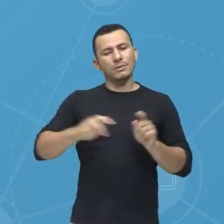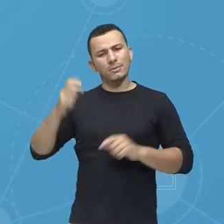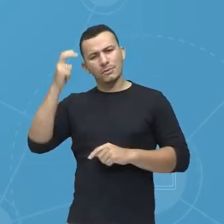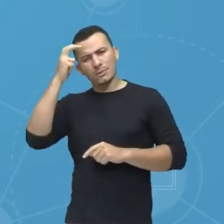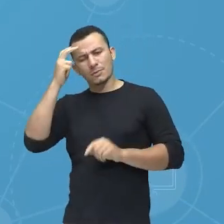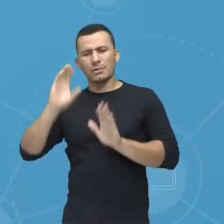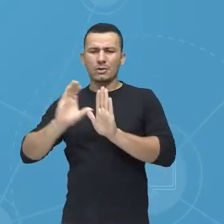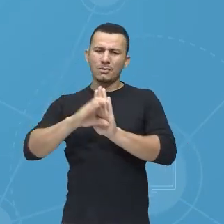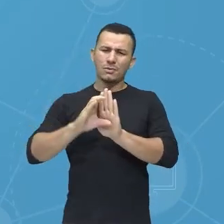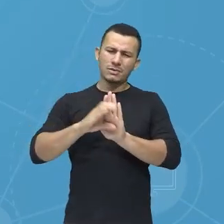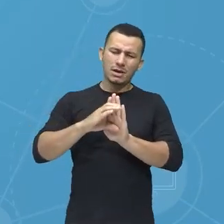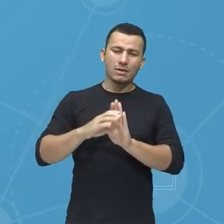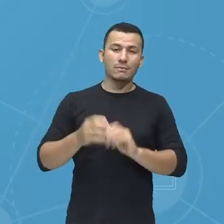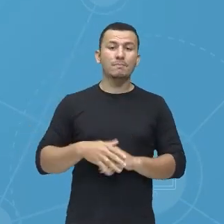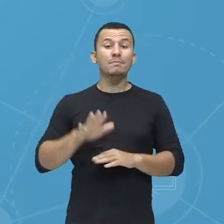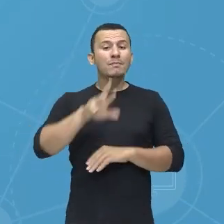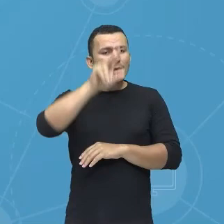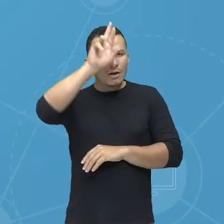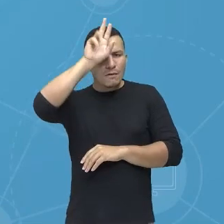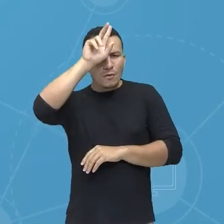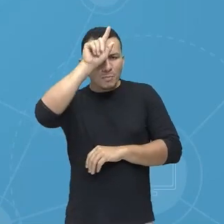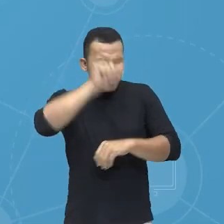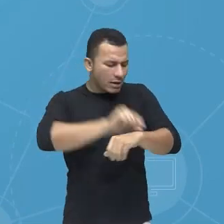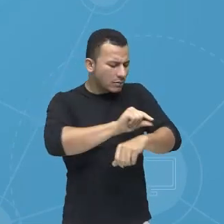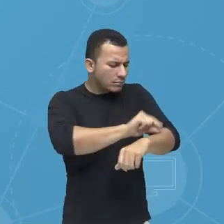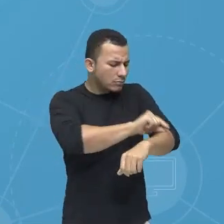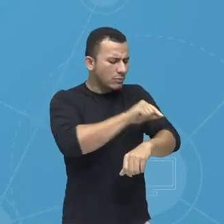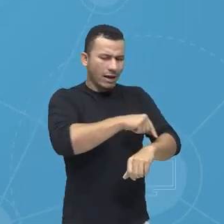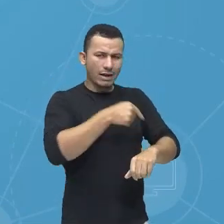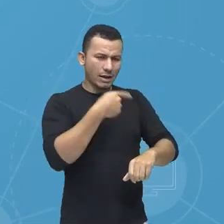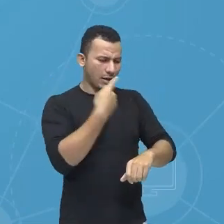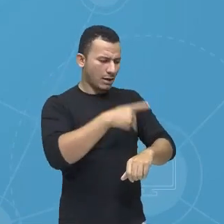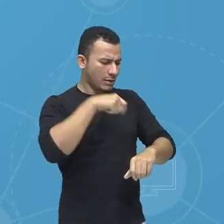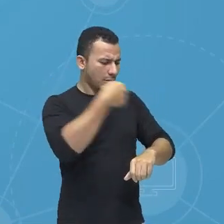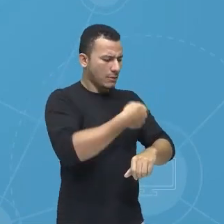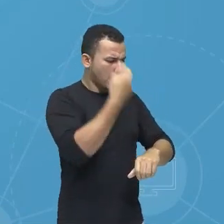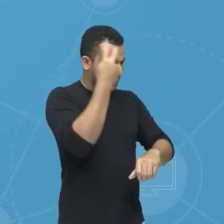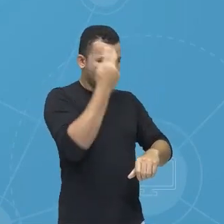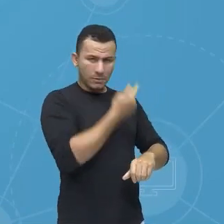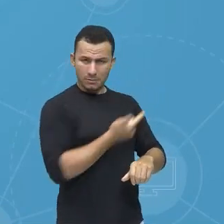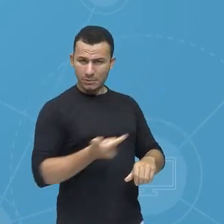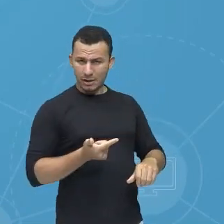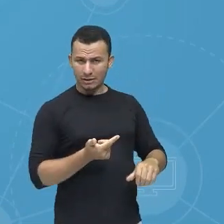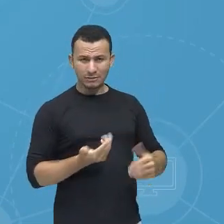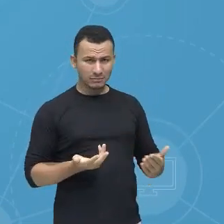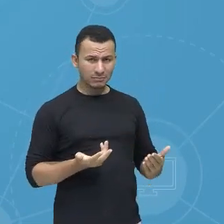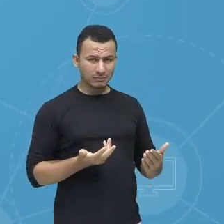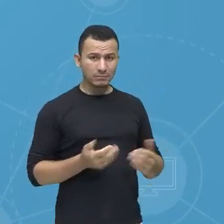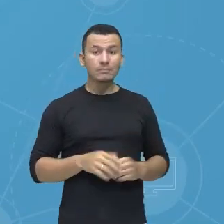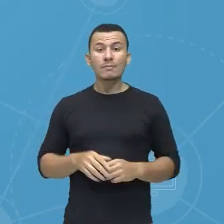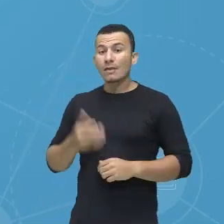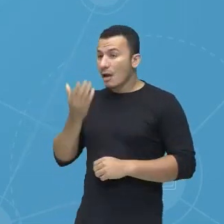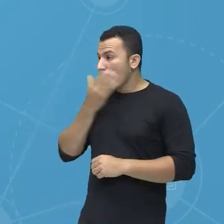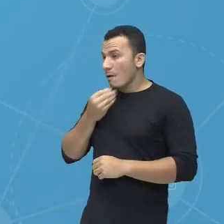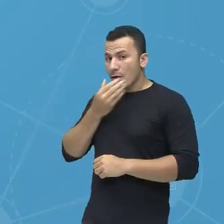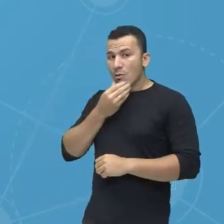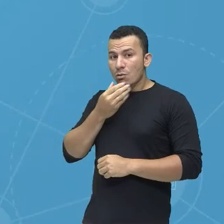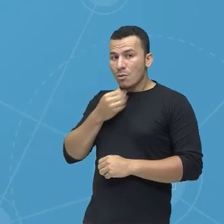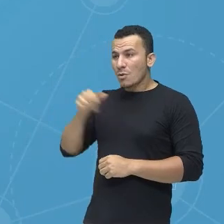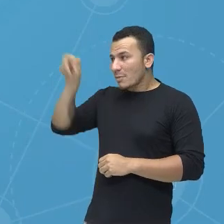A formiga, ela não tem cultura ao fazer sua casa? Não. O homem, ele